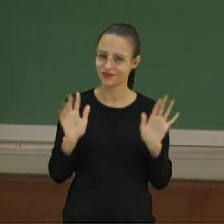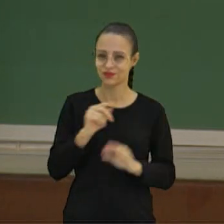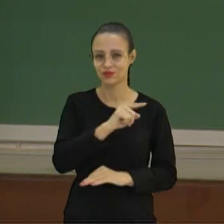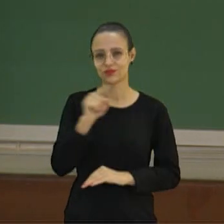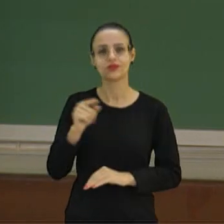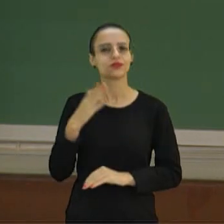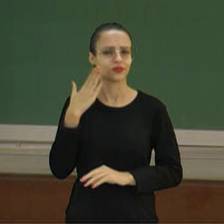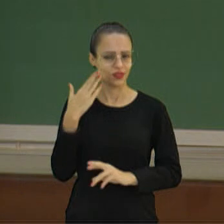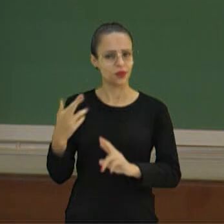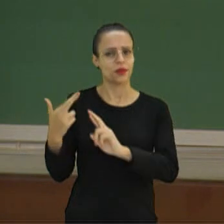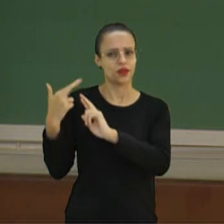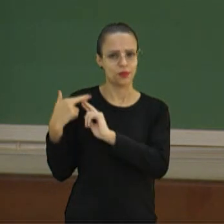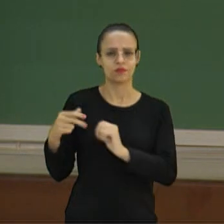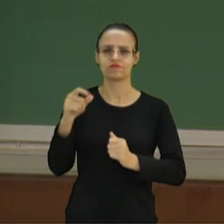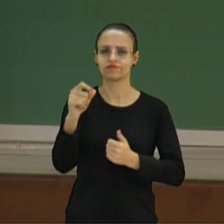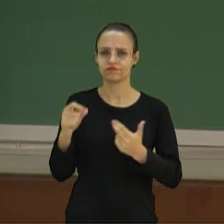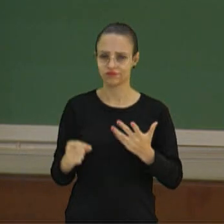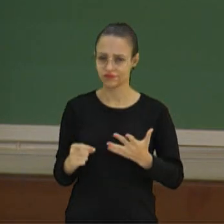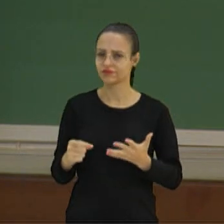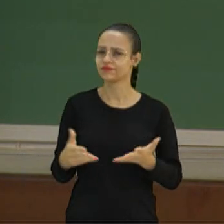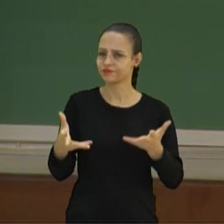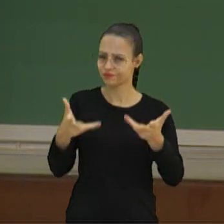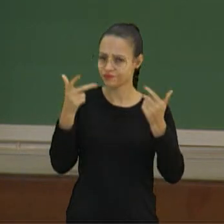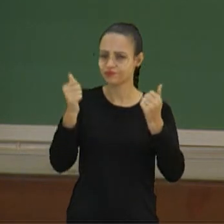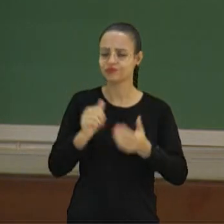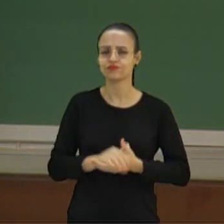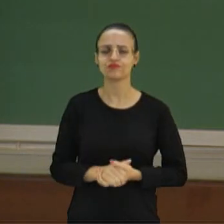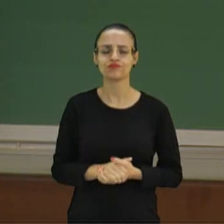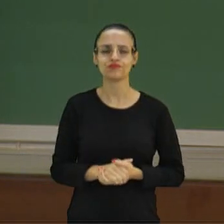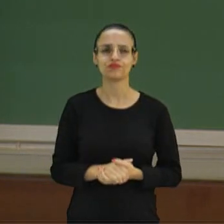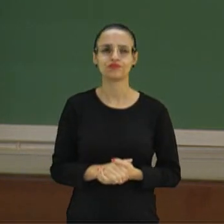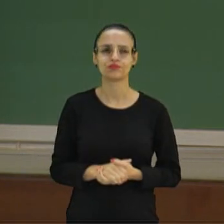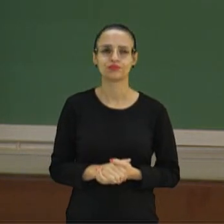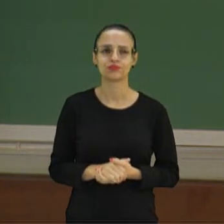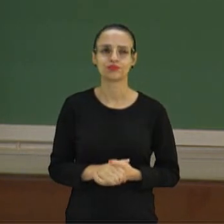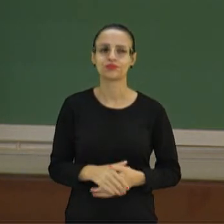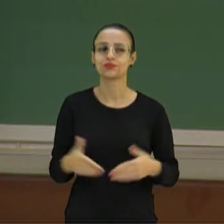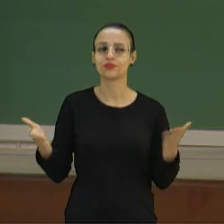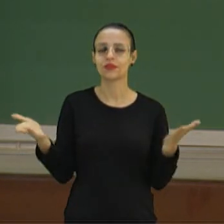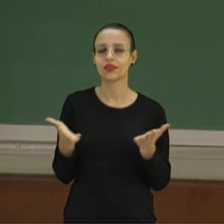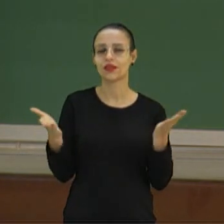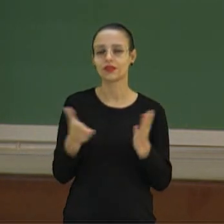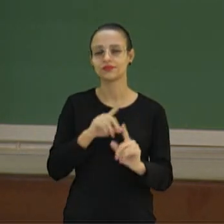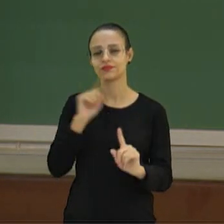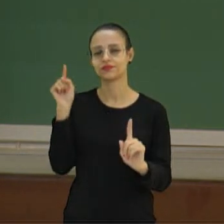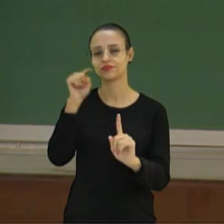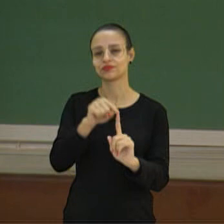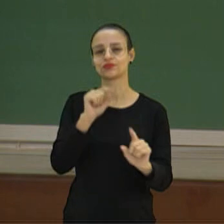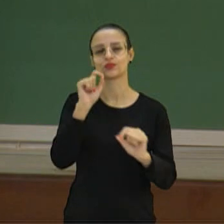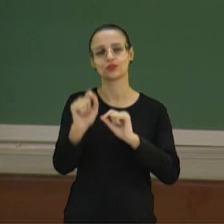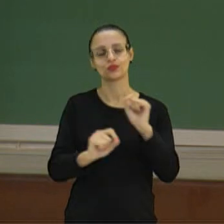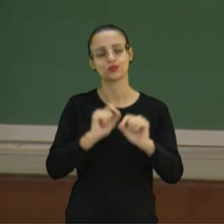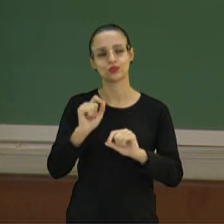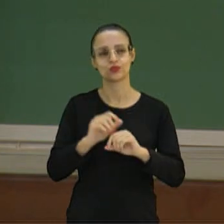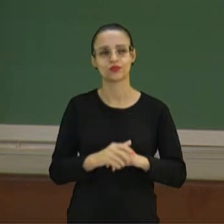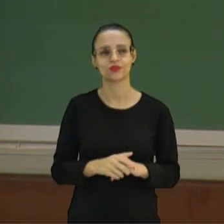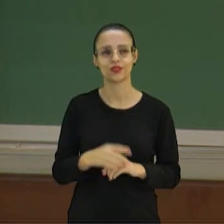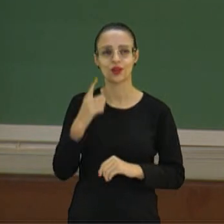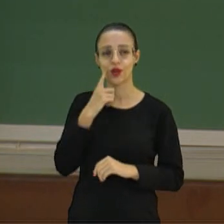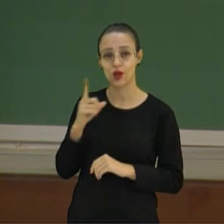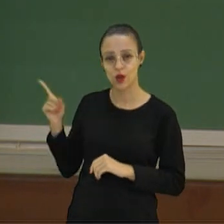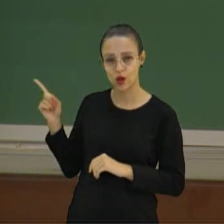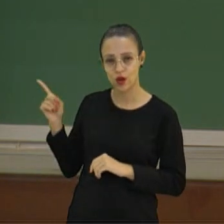as responsabilidades, então corre atrás do prejuízo. Agora a gente vai conhecer os nossos objetivos. Temos esse camaleão dizendo para